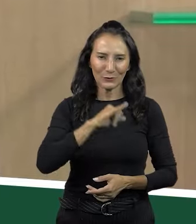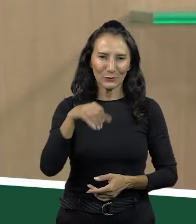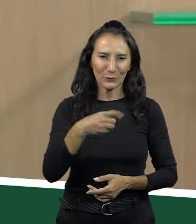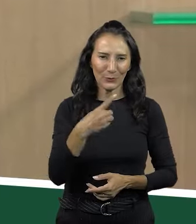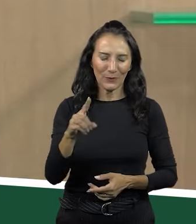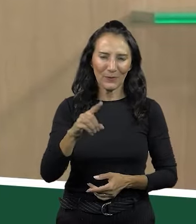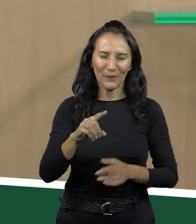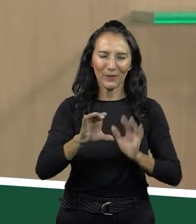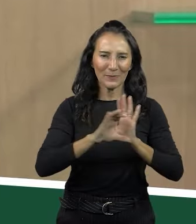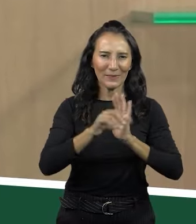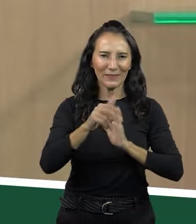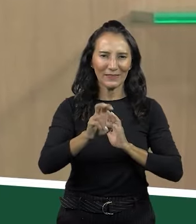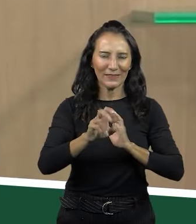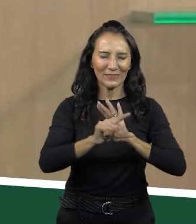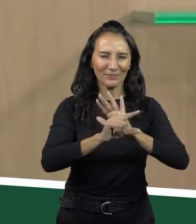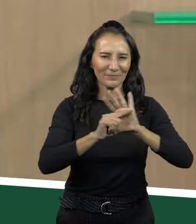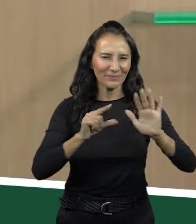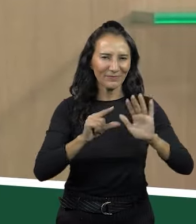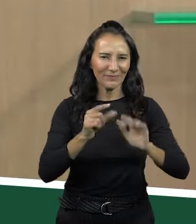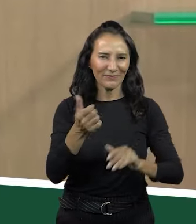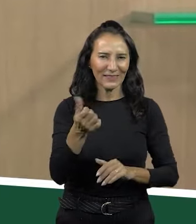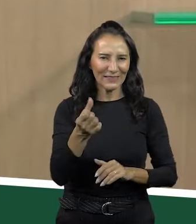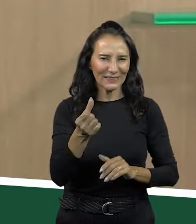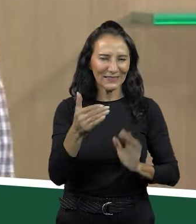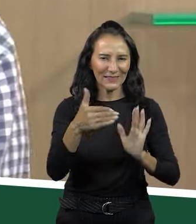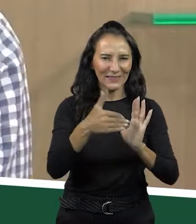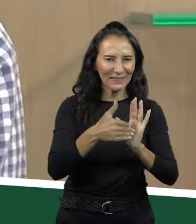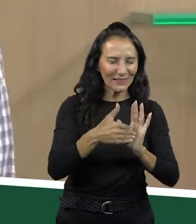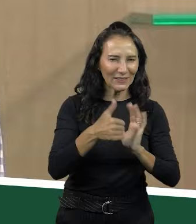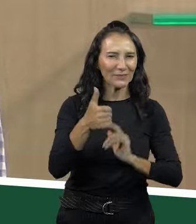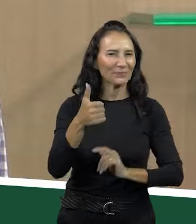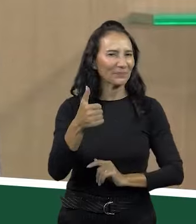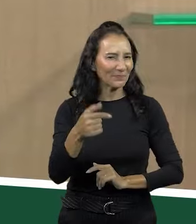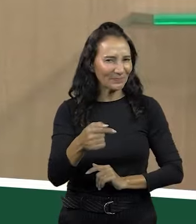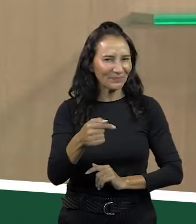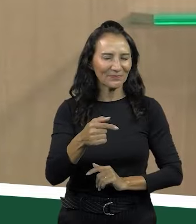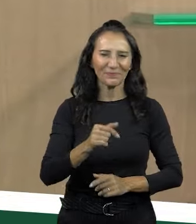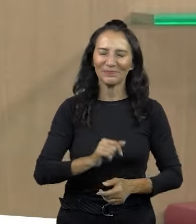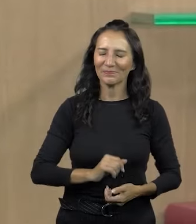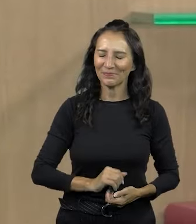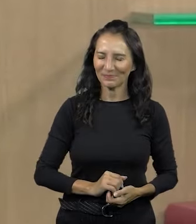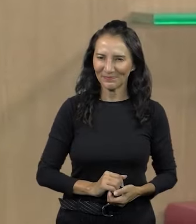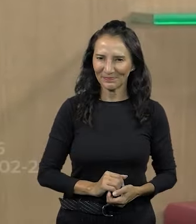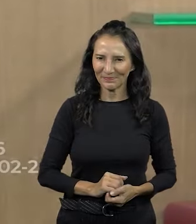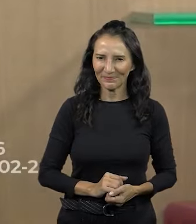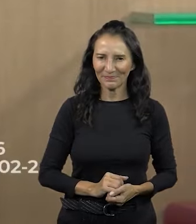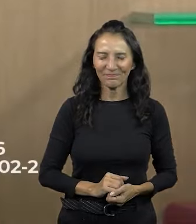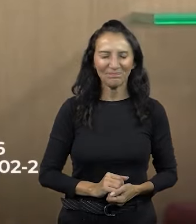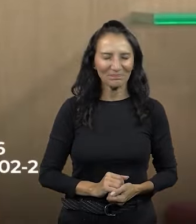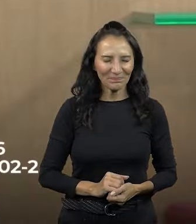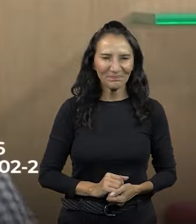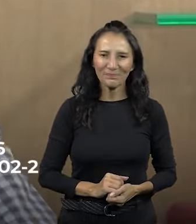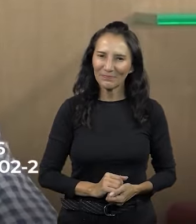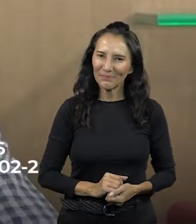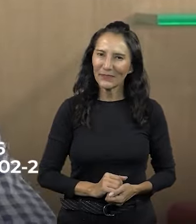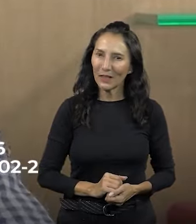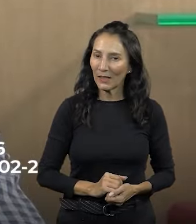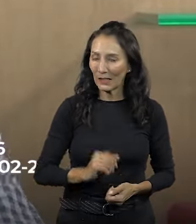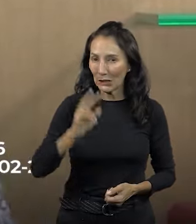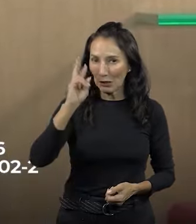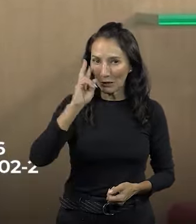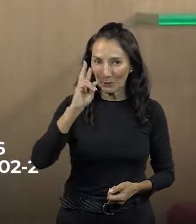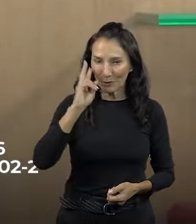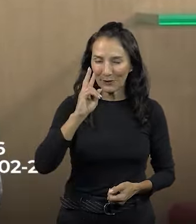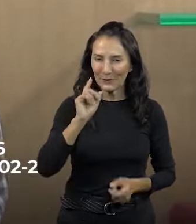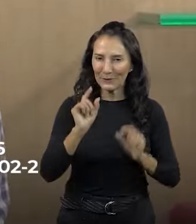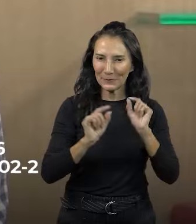e 17 João 15 Versículos 16 e 17 que legal Lembrando que